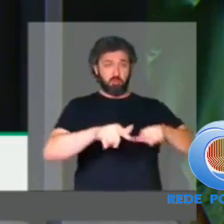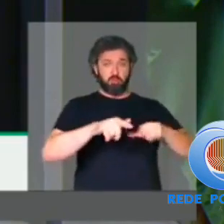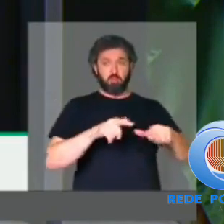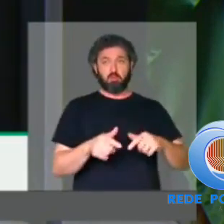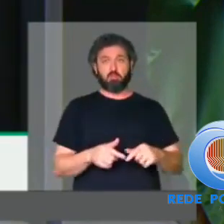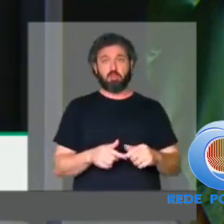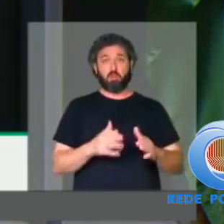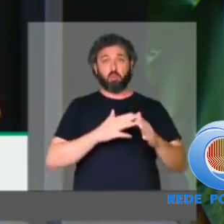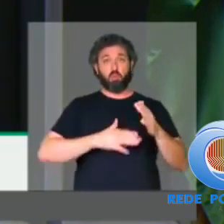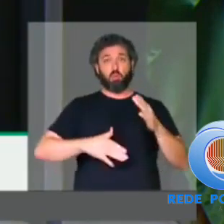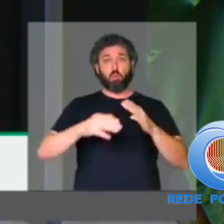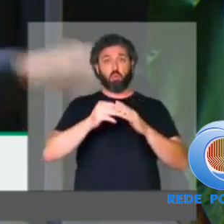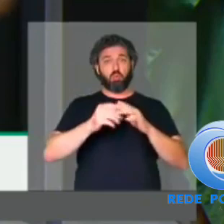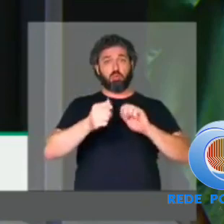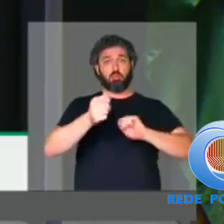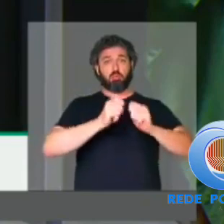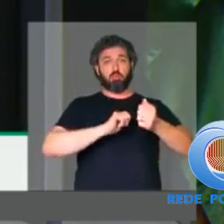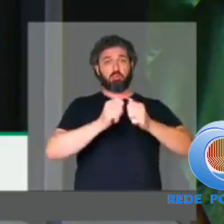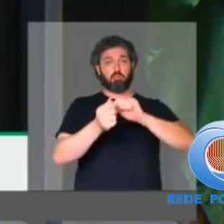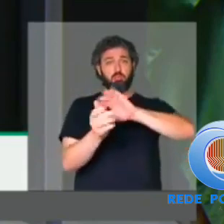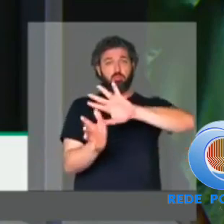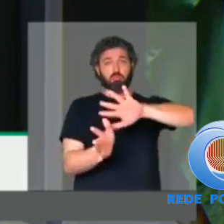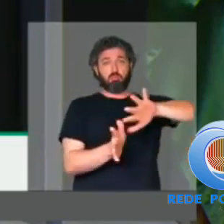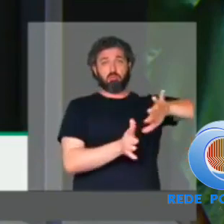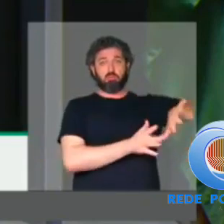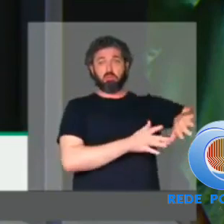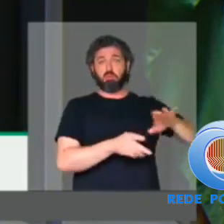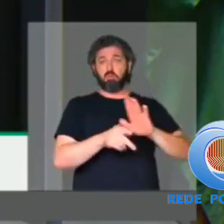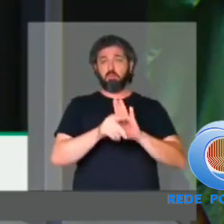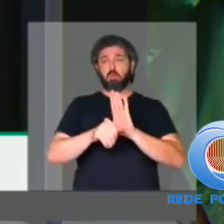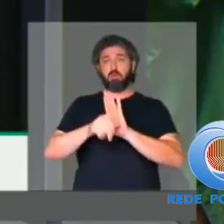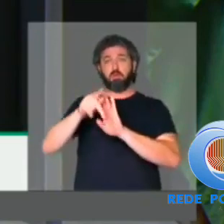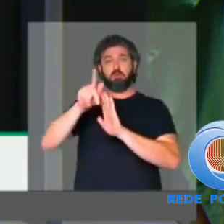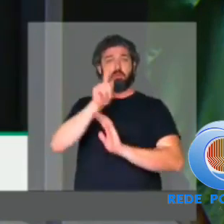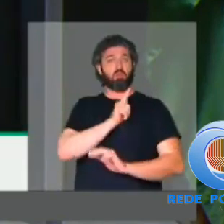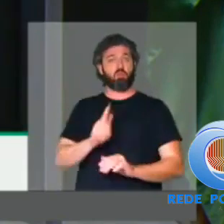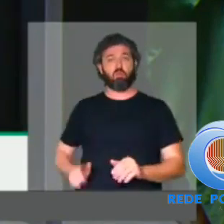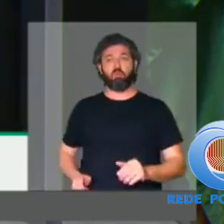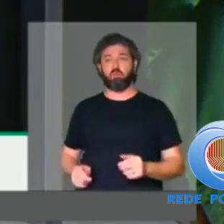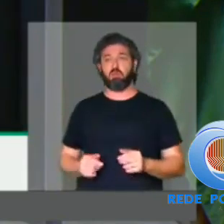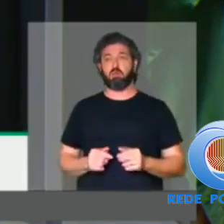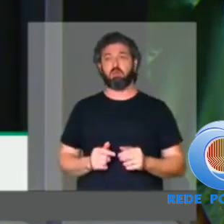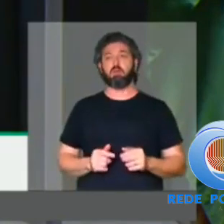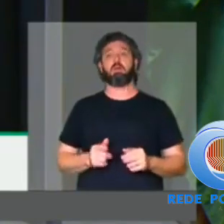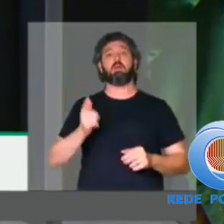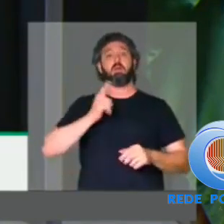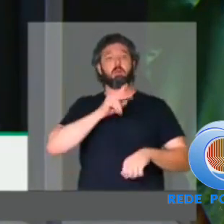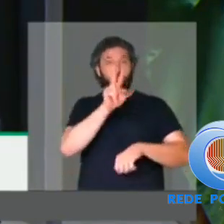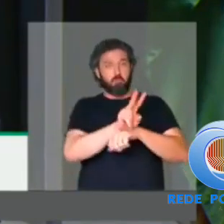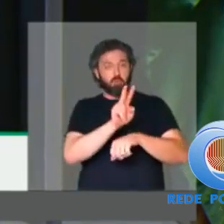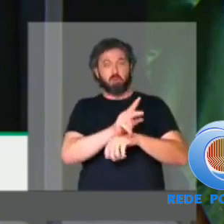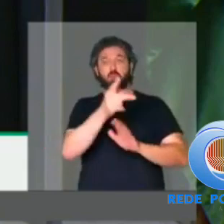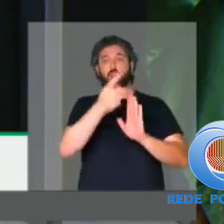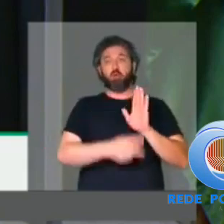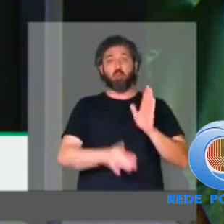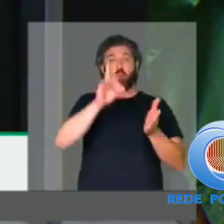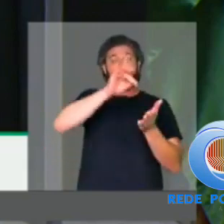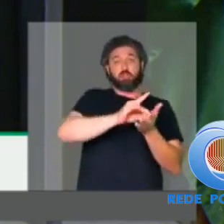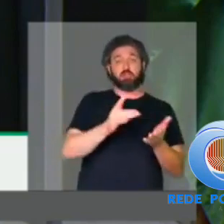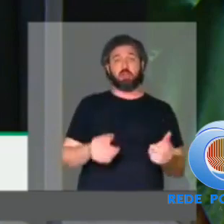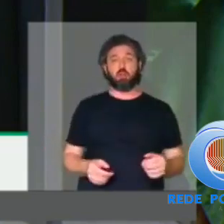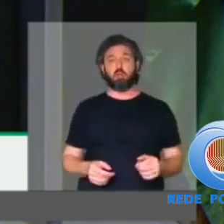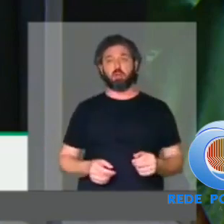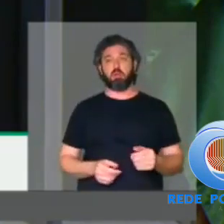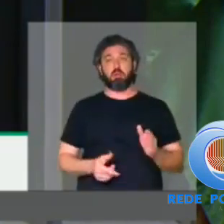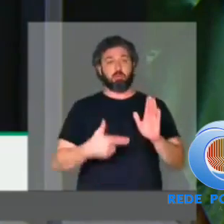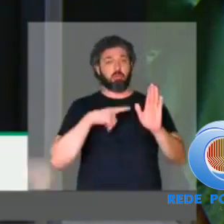trabalhador, tudo isso é rasgado por essa medida provisória do governo. E era protegido pelo projeto de lei original,